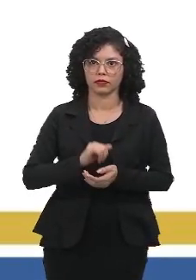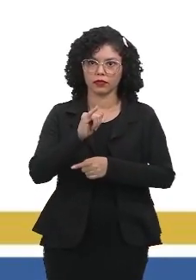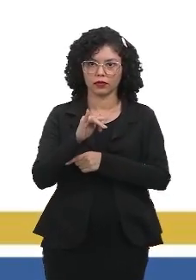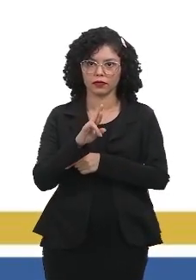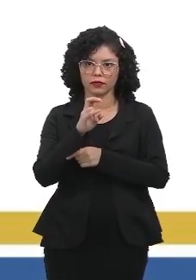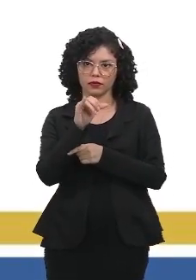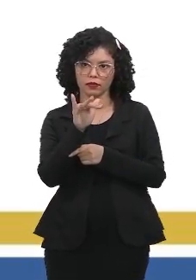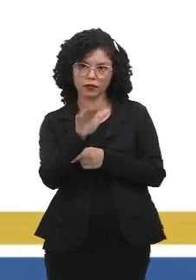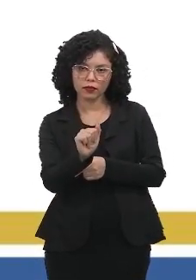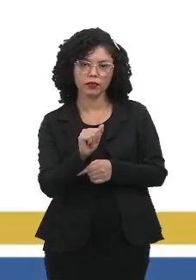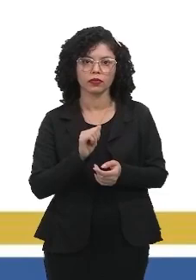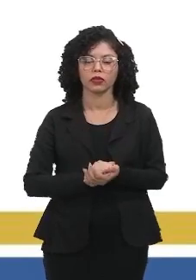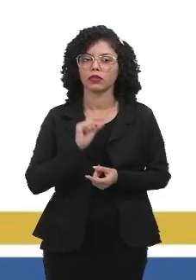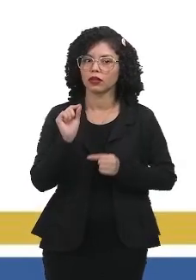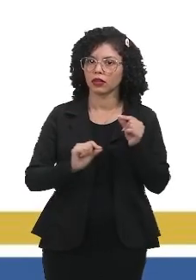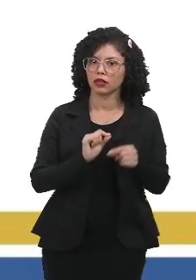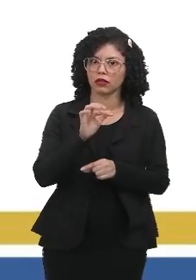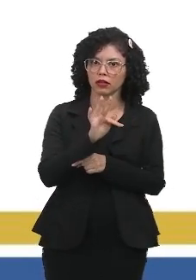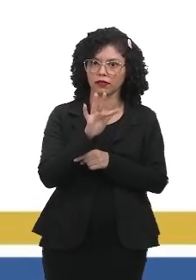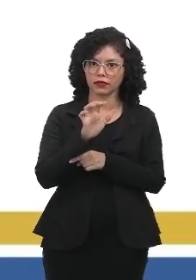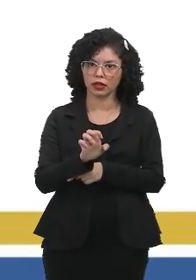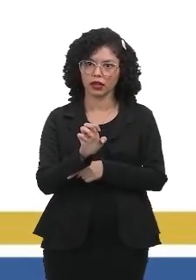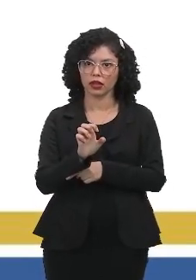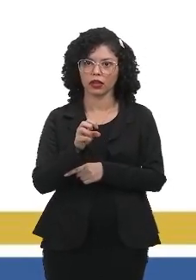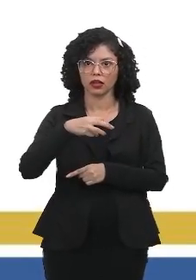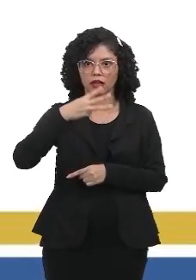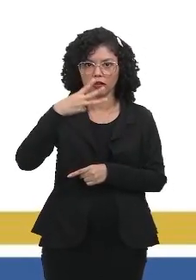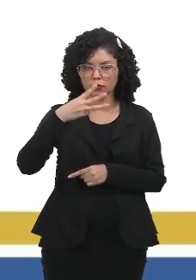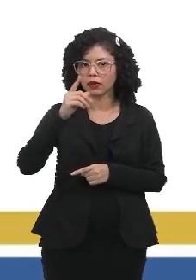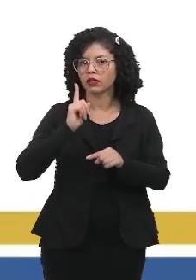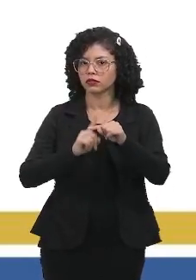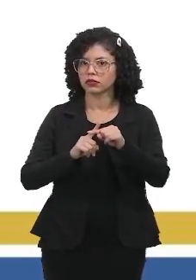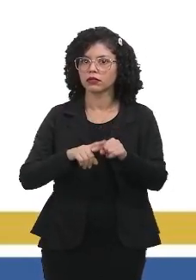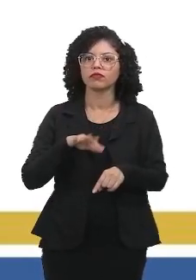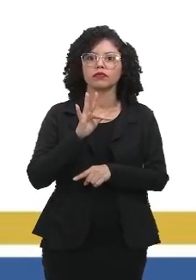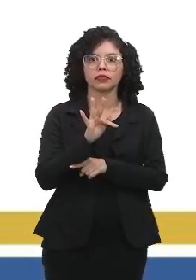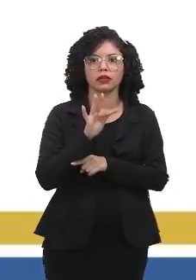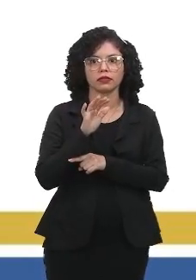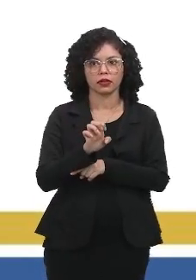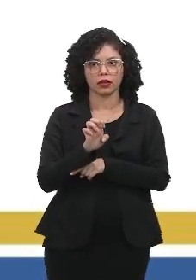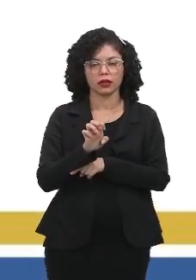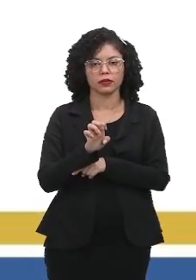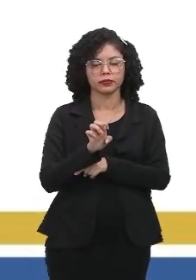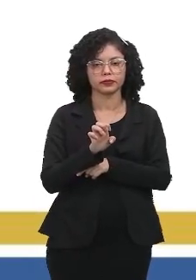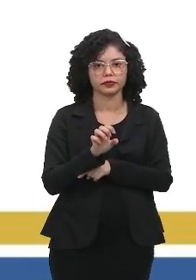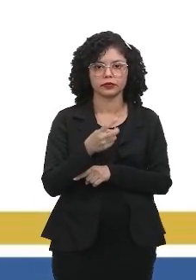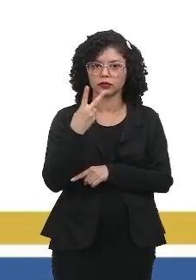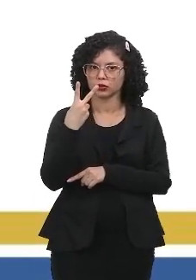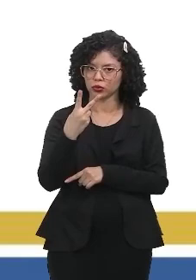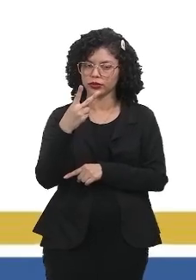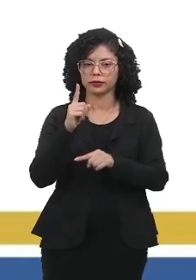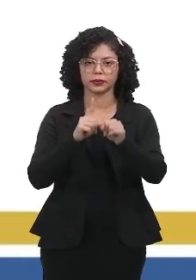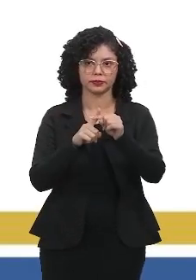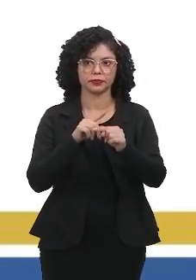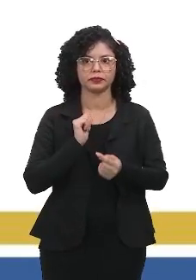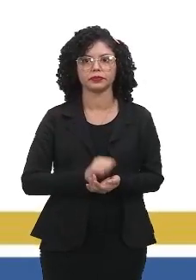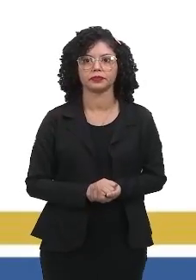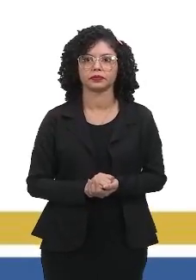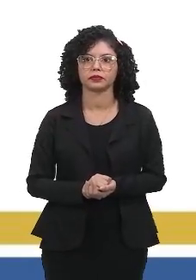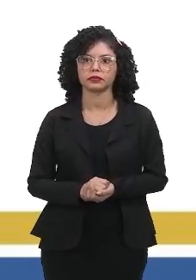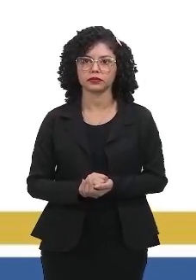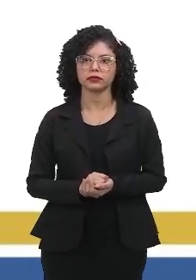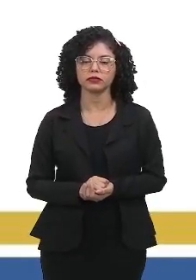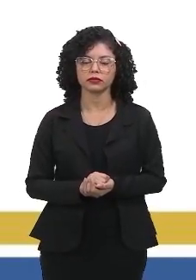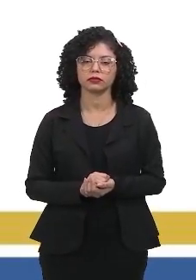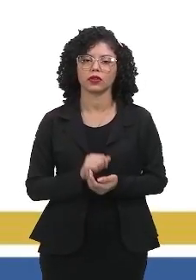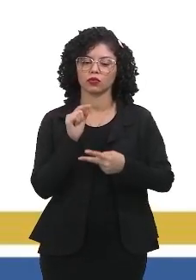ferroso isso tá aí F F3 fe3 + a fe2 mais esse é o íon